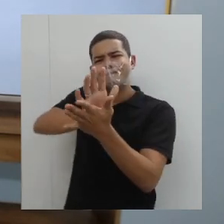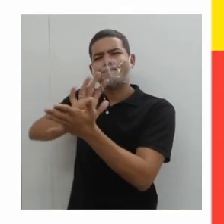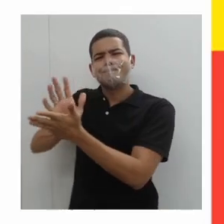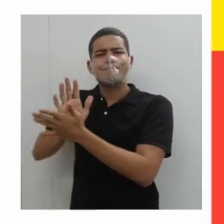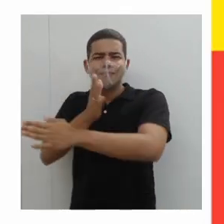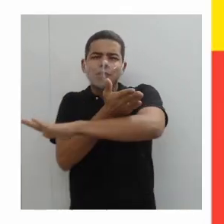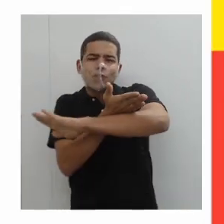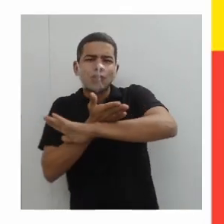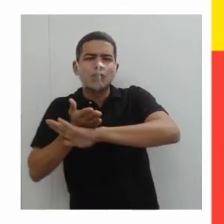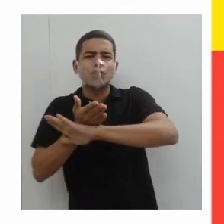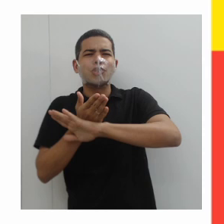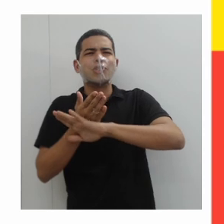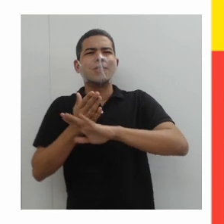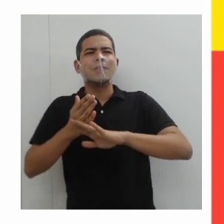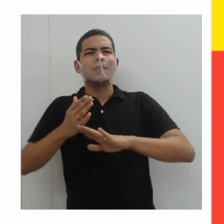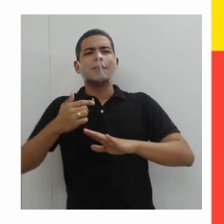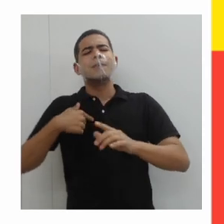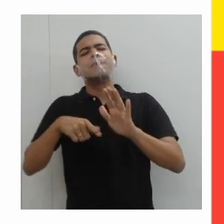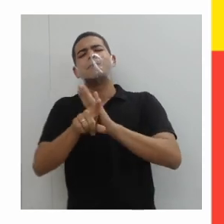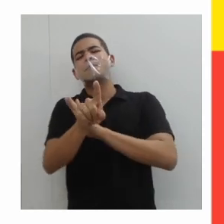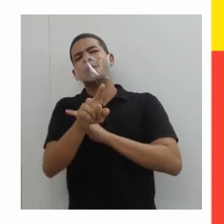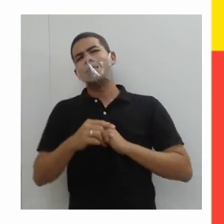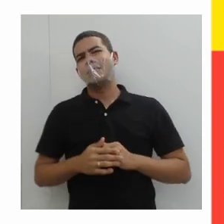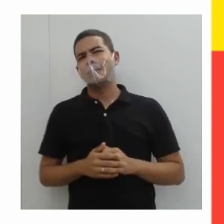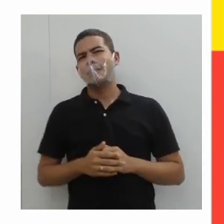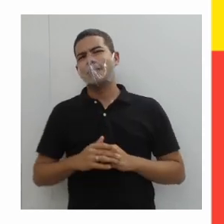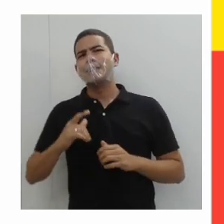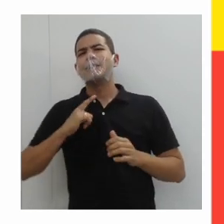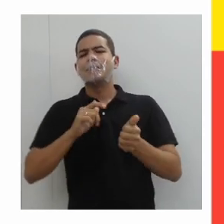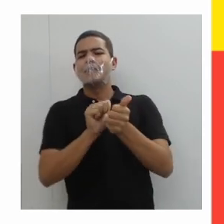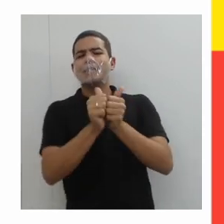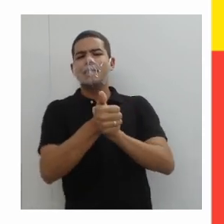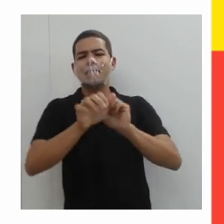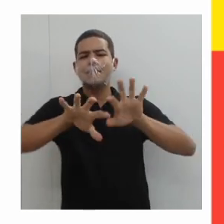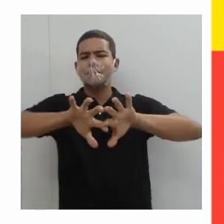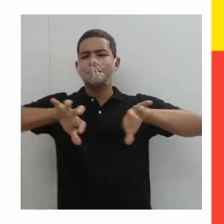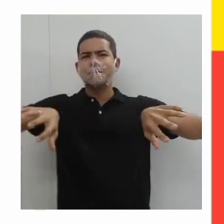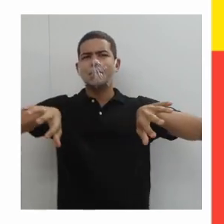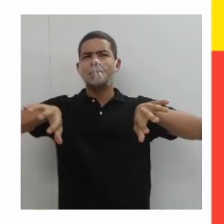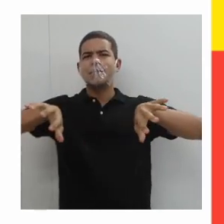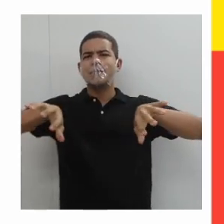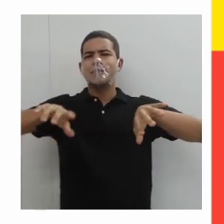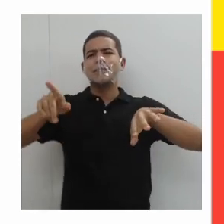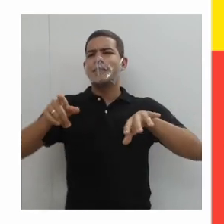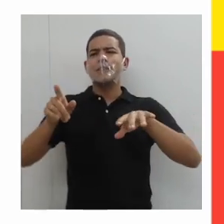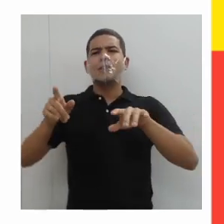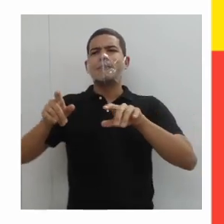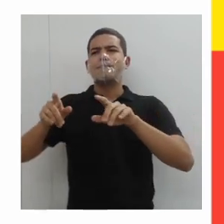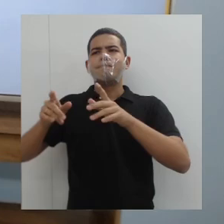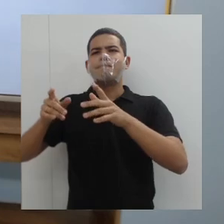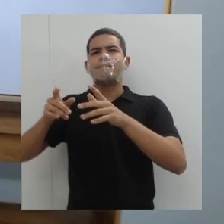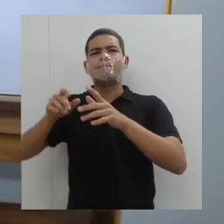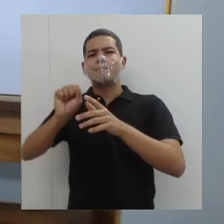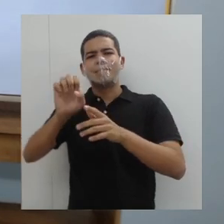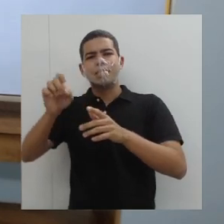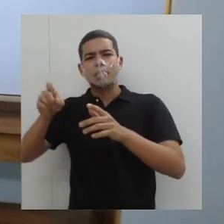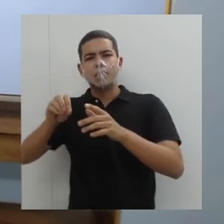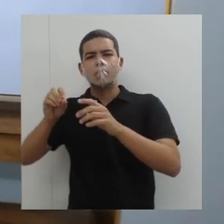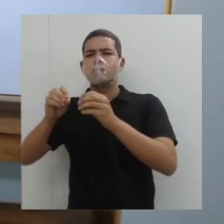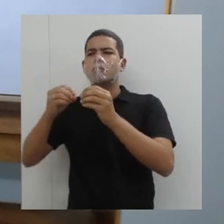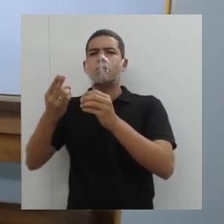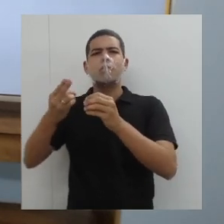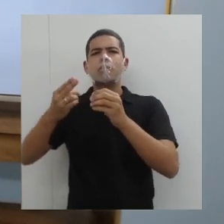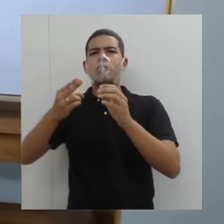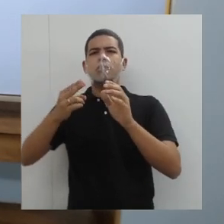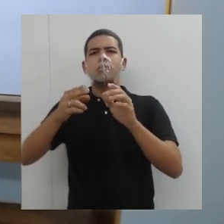paradigma, eu faço uma pergunta para vocês. A divisão no esporte deve ser separada por sexo ou por gênero, né? Teve pessoas